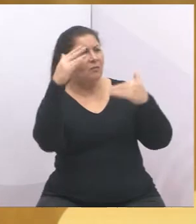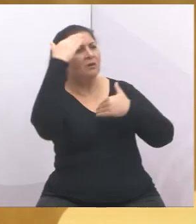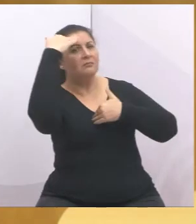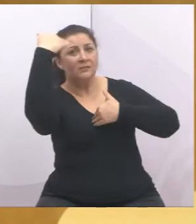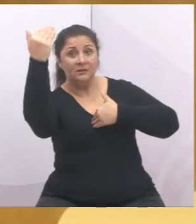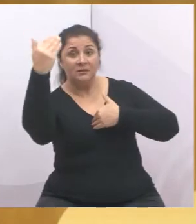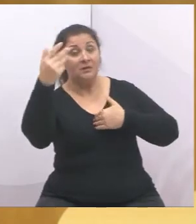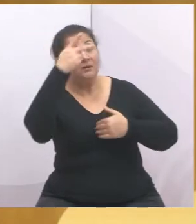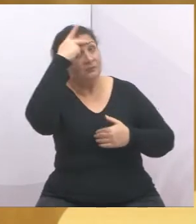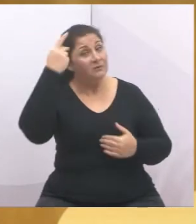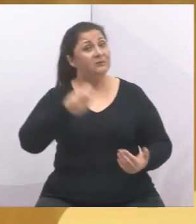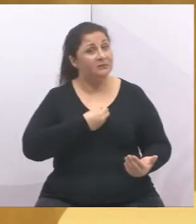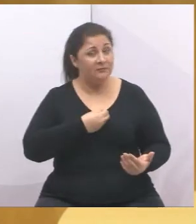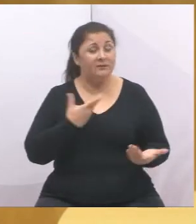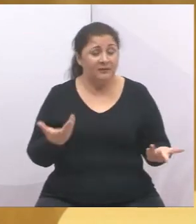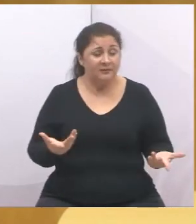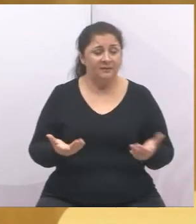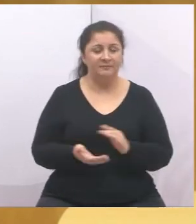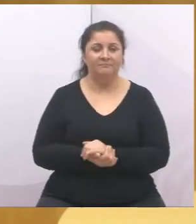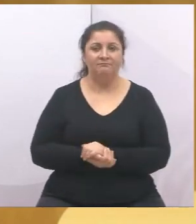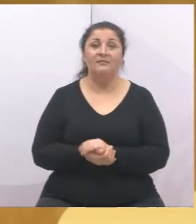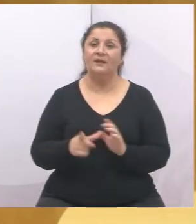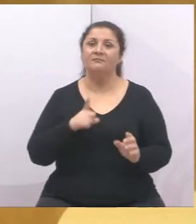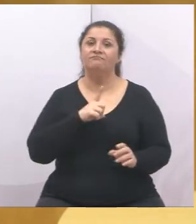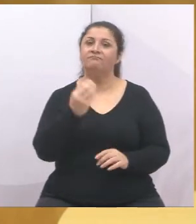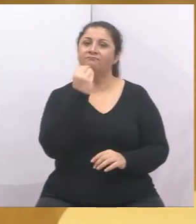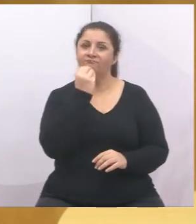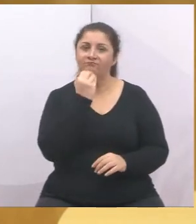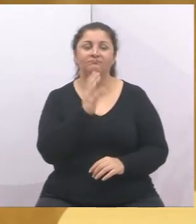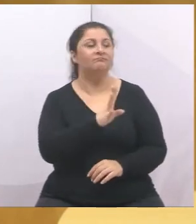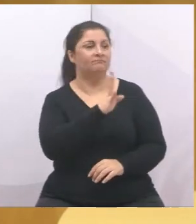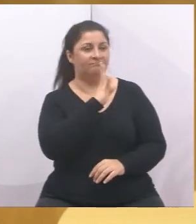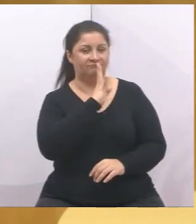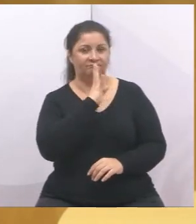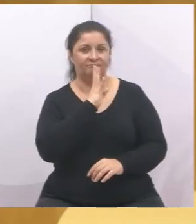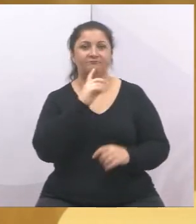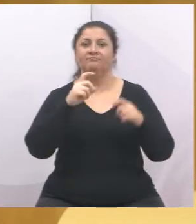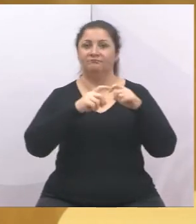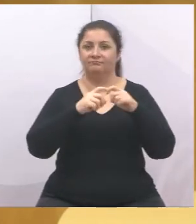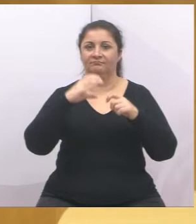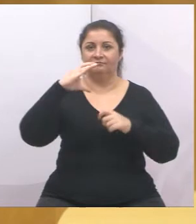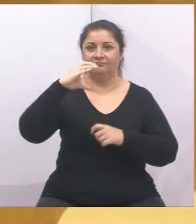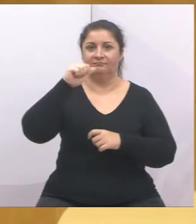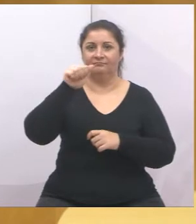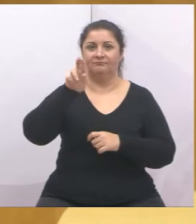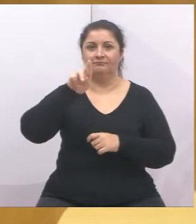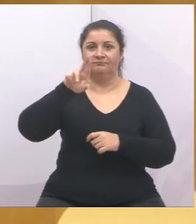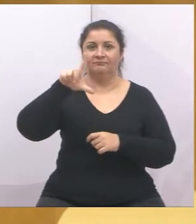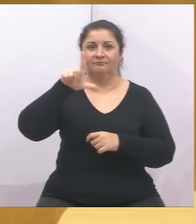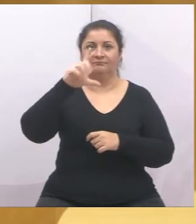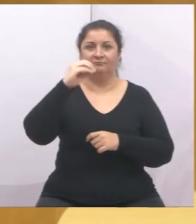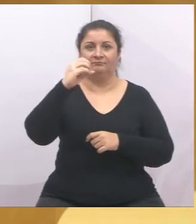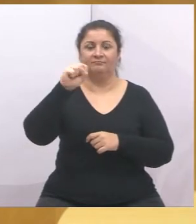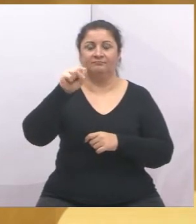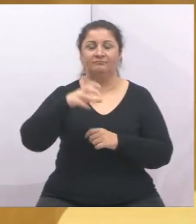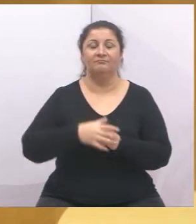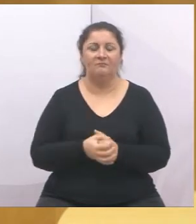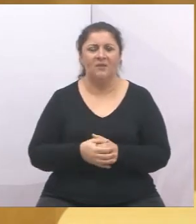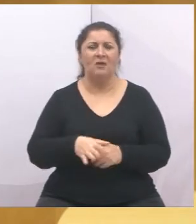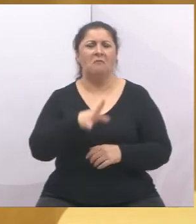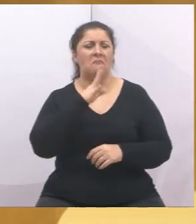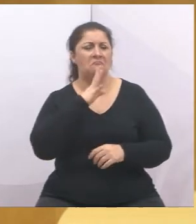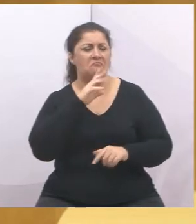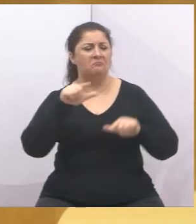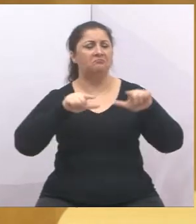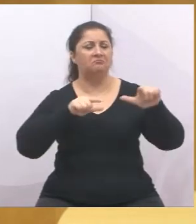em vida. E tive a oportunidade de conhecer o Dr. Carlos Cardarelli, de conhecer o trabalho